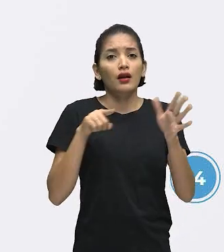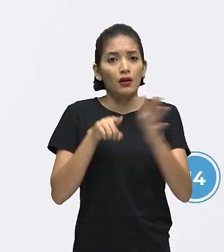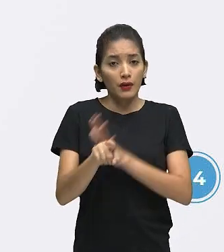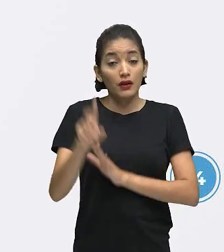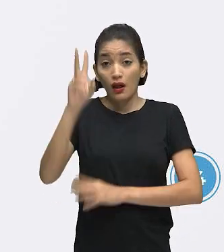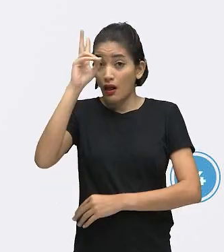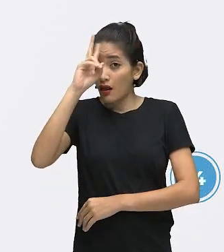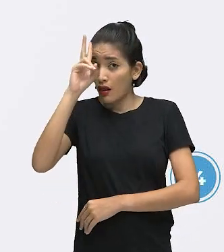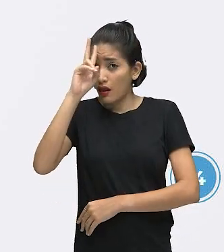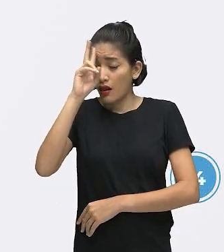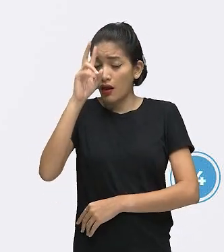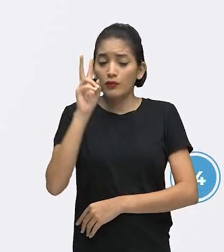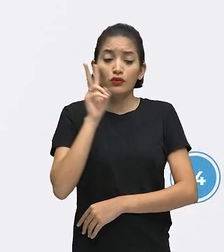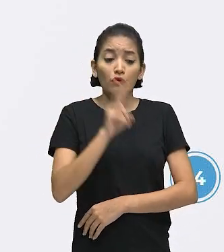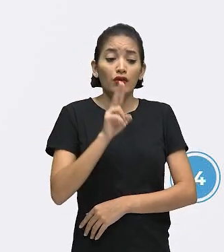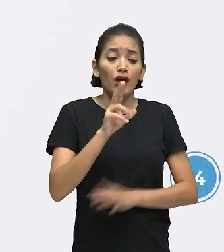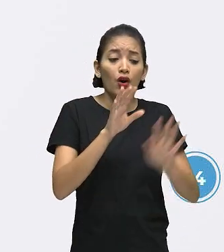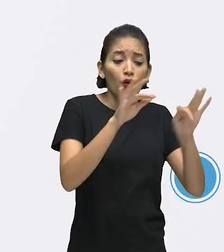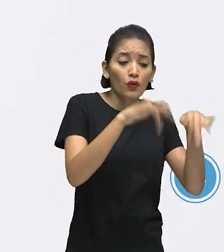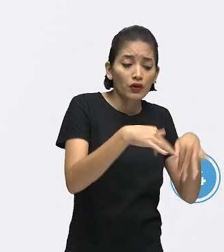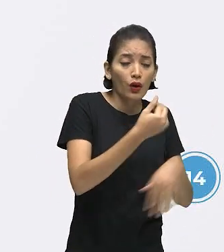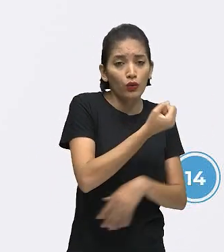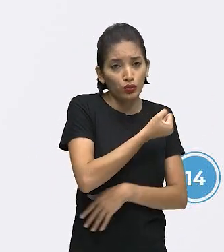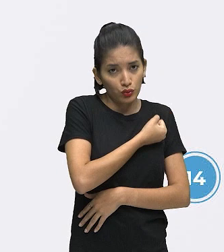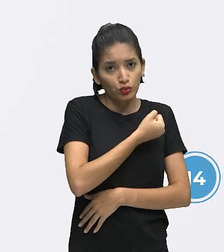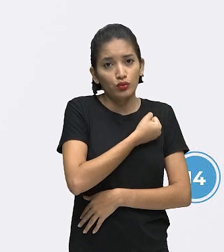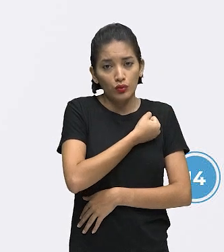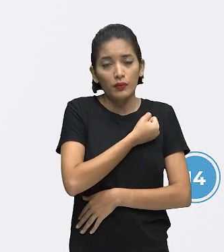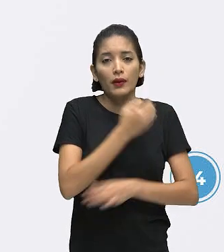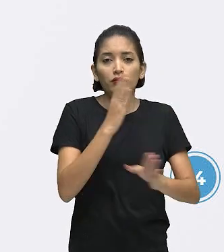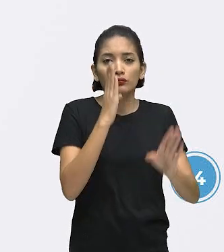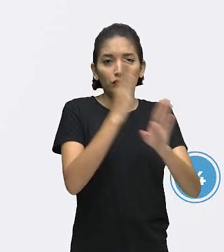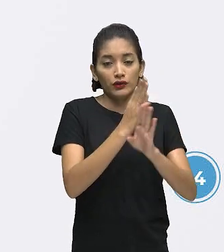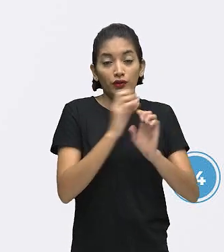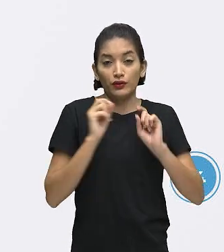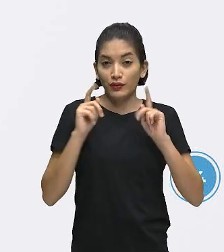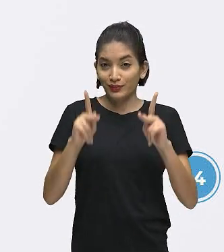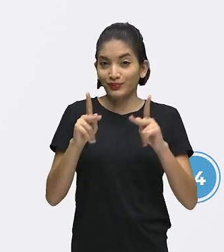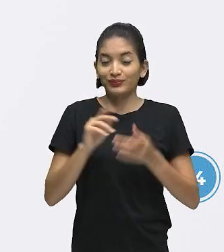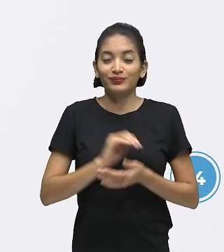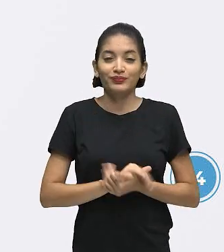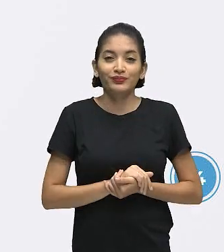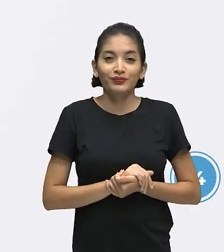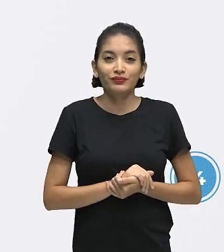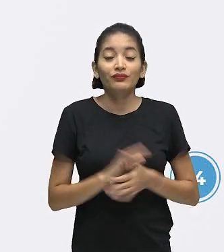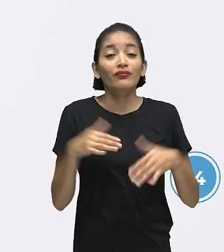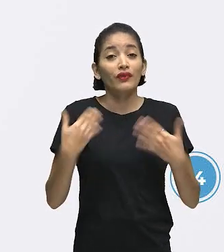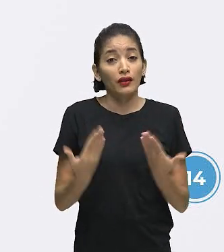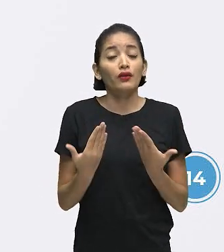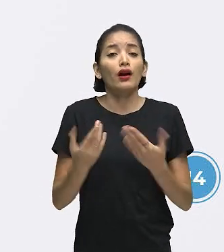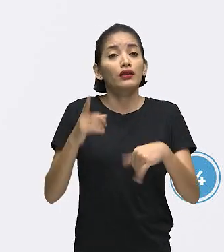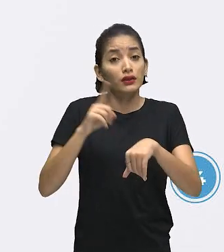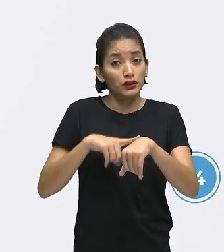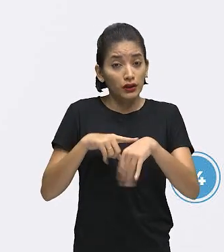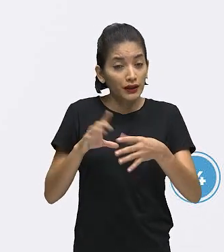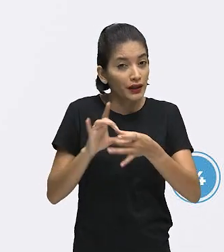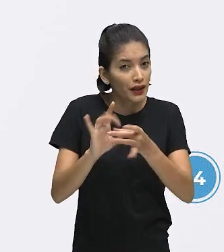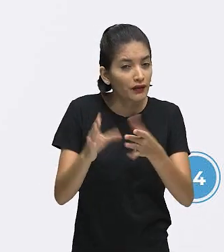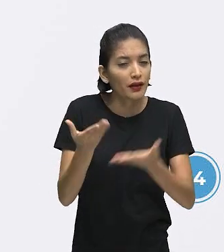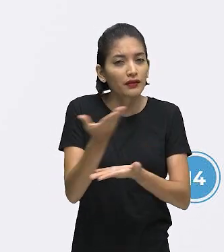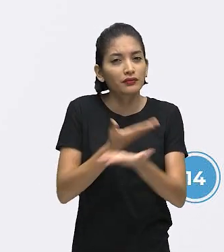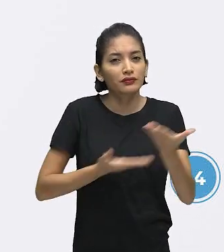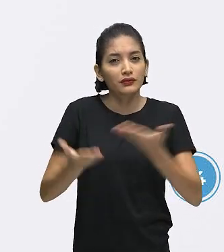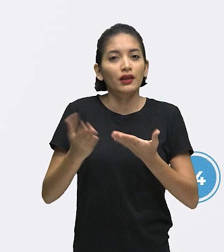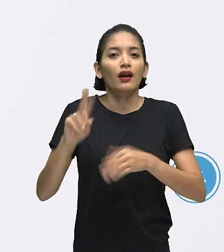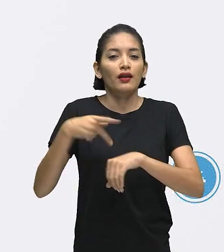que vocês vão olhar só para o último algarismo para identificar, tá bem? Então agora eu vou deixar um tempinho para vocês, daqui a